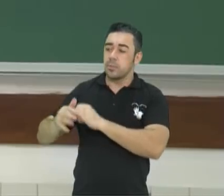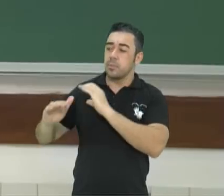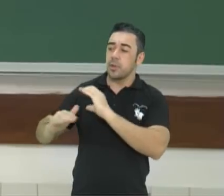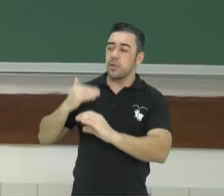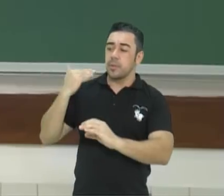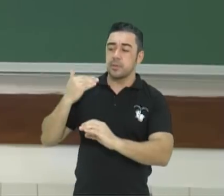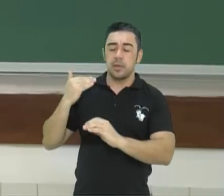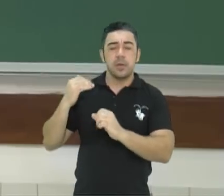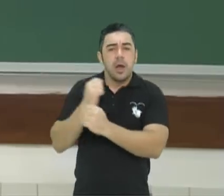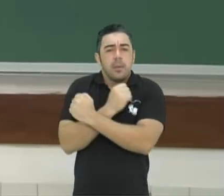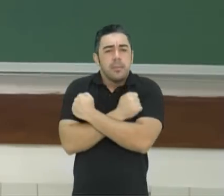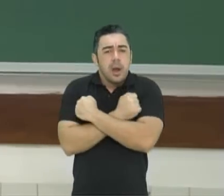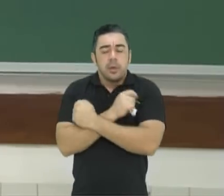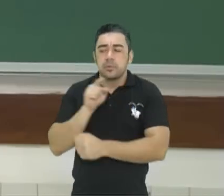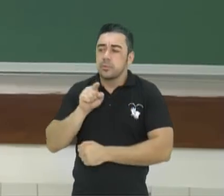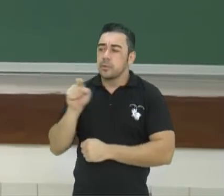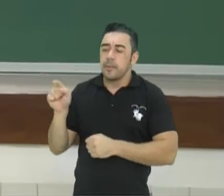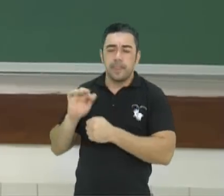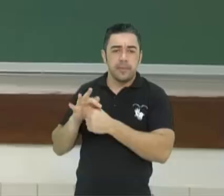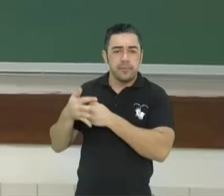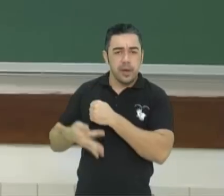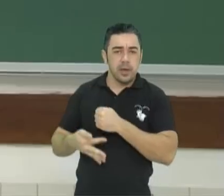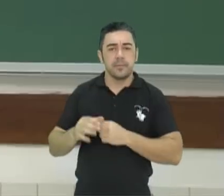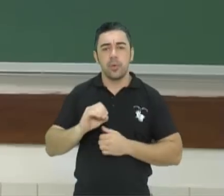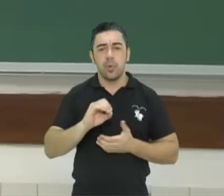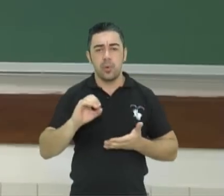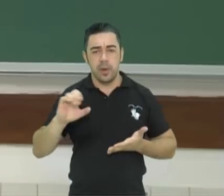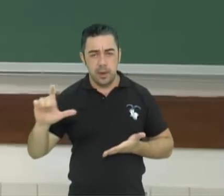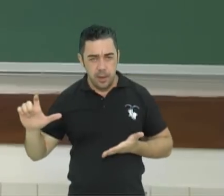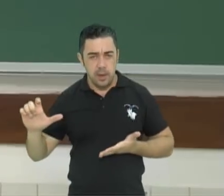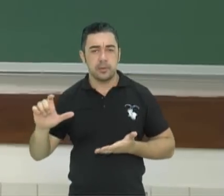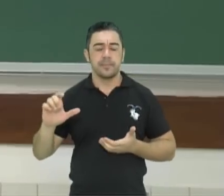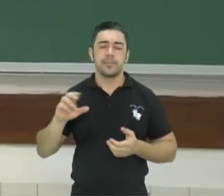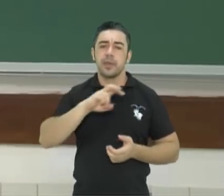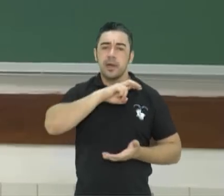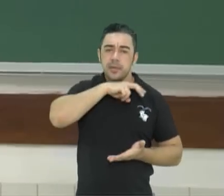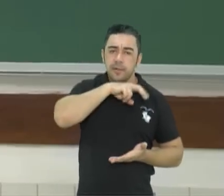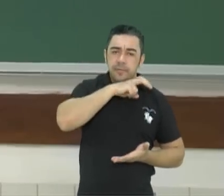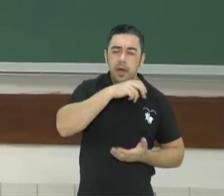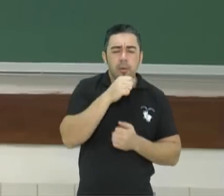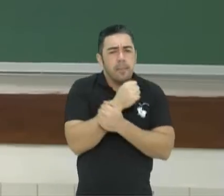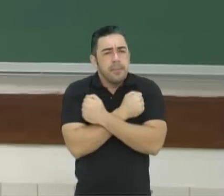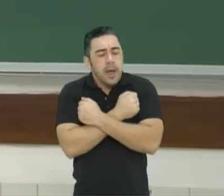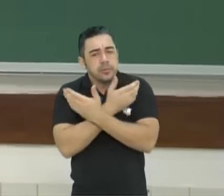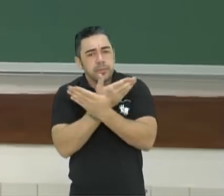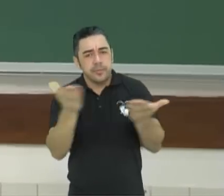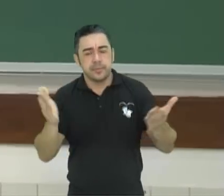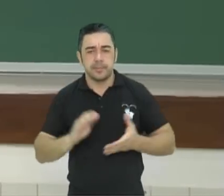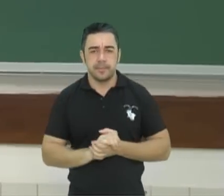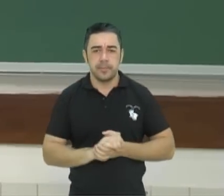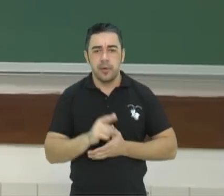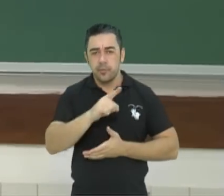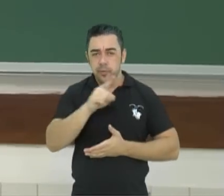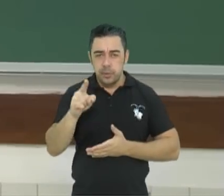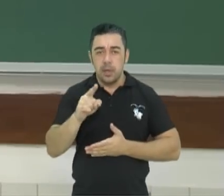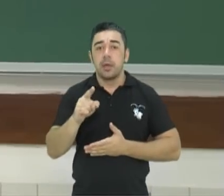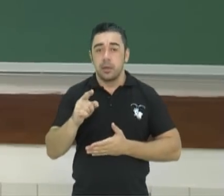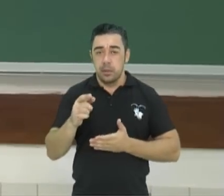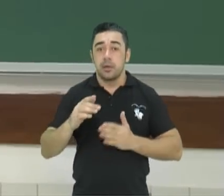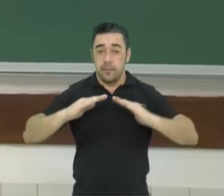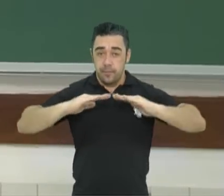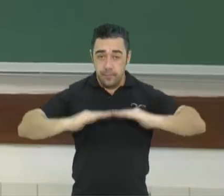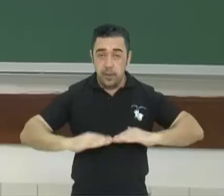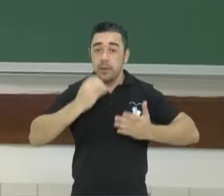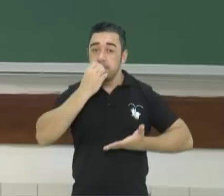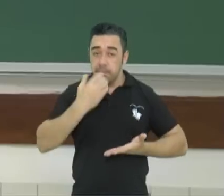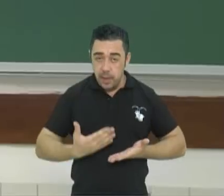prof, manda um abraço. Pessoal ali do oeste do Paraná, Foz do Iguaçu, Cascavel, um grande abraço, tá bom? Fiquem todos bem, fiquem em casa,